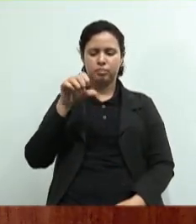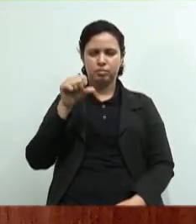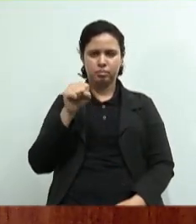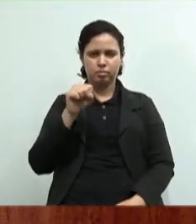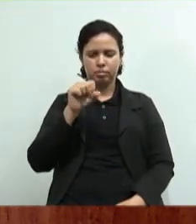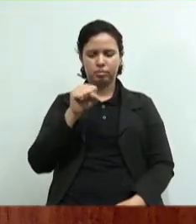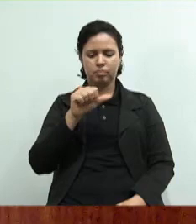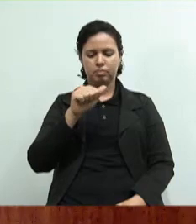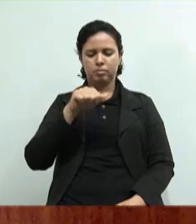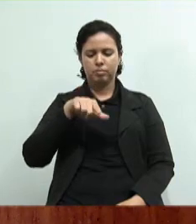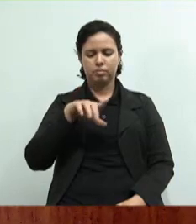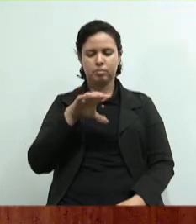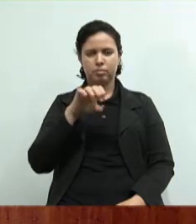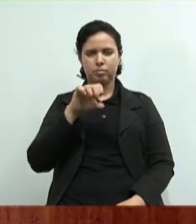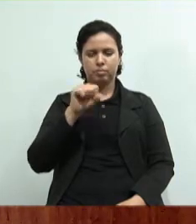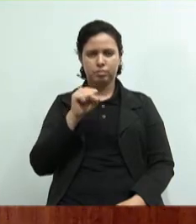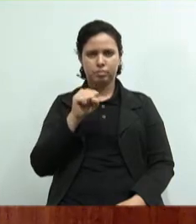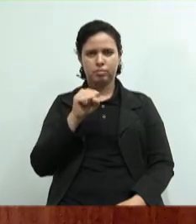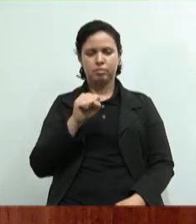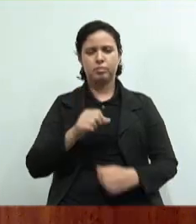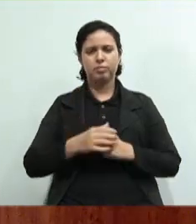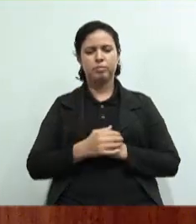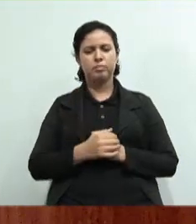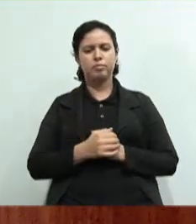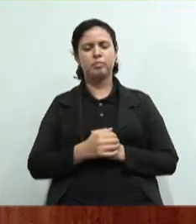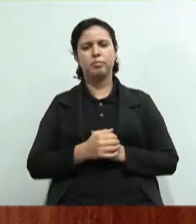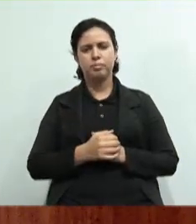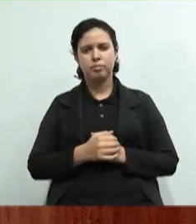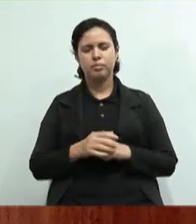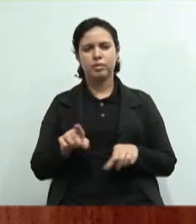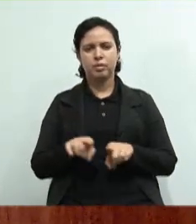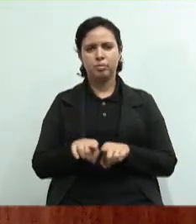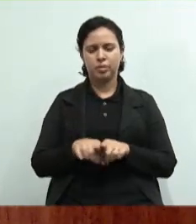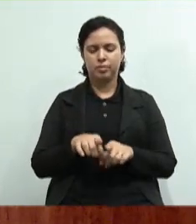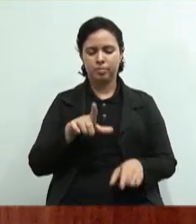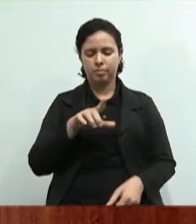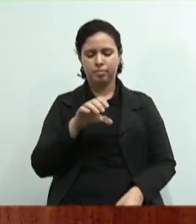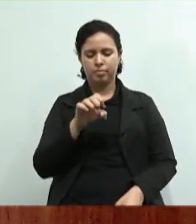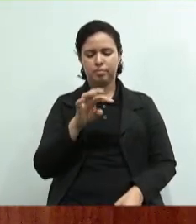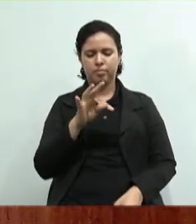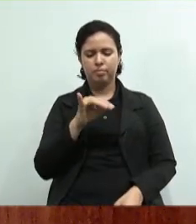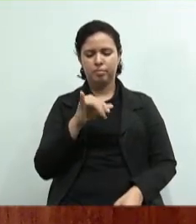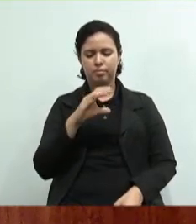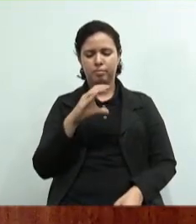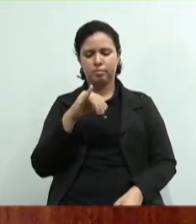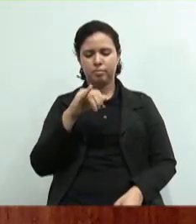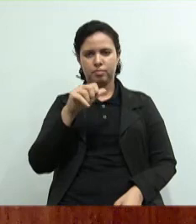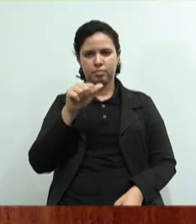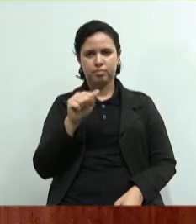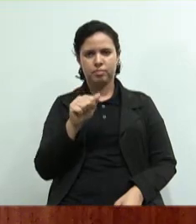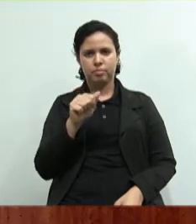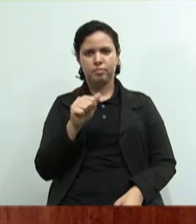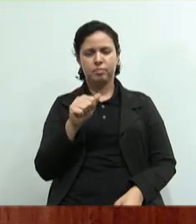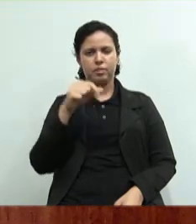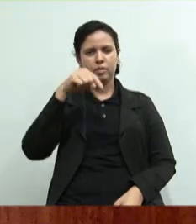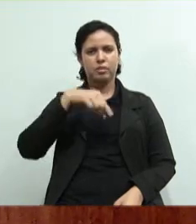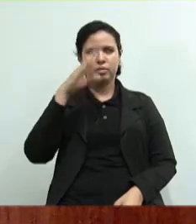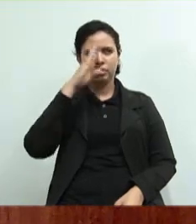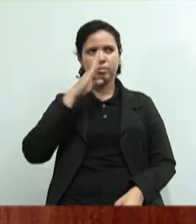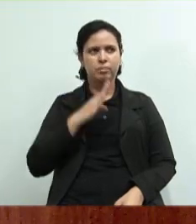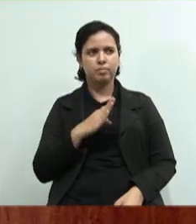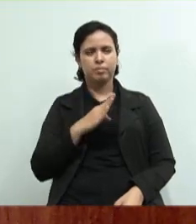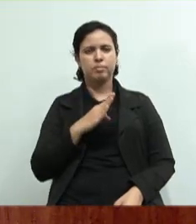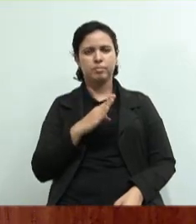Muito bem. Temos aqui mais uma, professora, da Letícia, da Escola Campos Salles também. Ela diz que aqui no Brasil esse